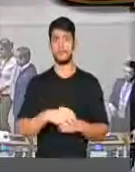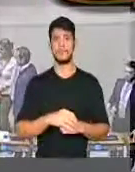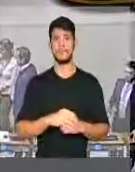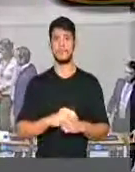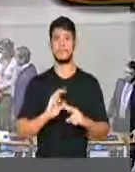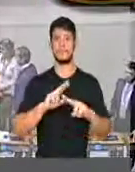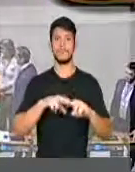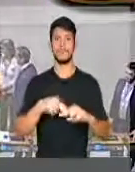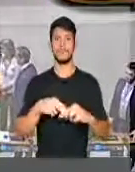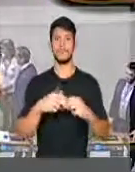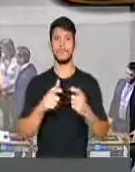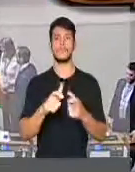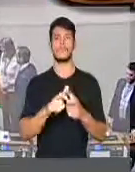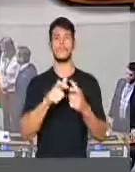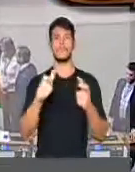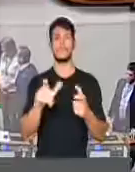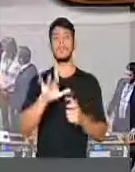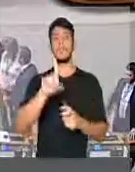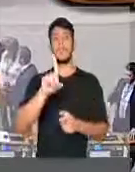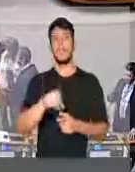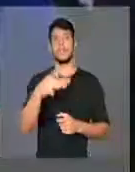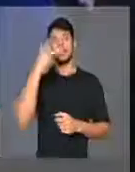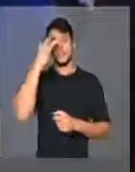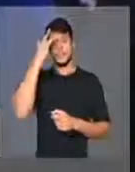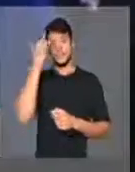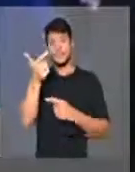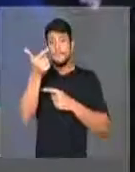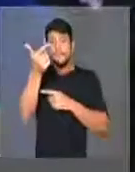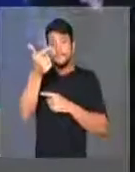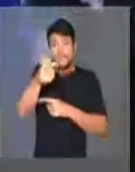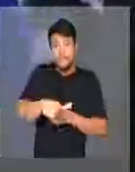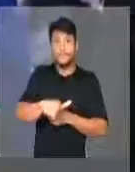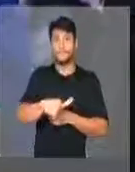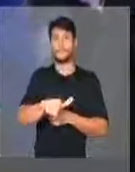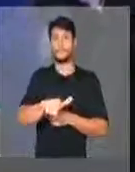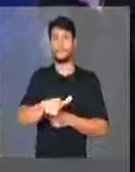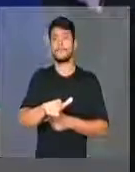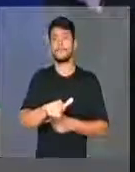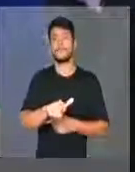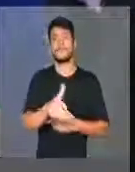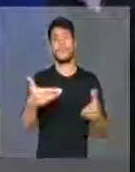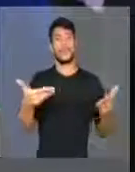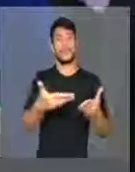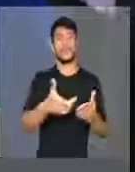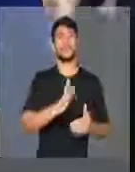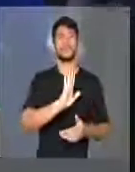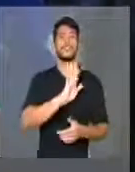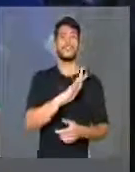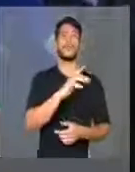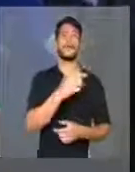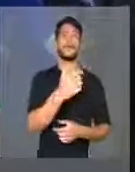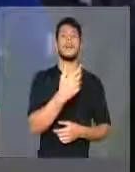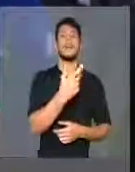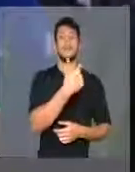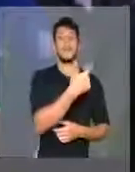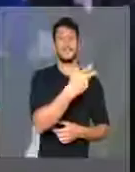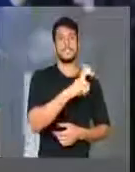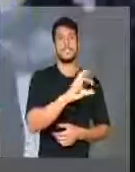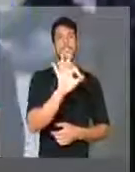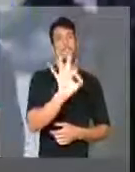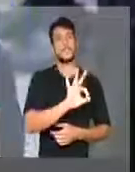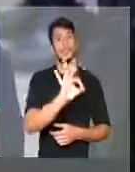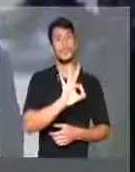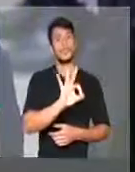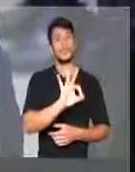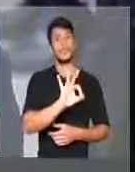o aumento aí é para o reincidente. Atualmente, ele teria que cumprir um quarto da pena. O projeto